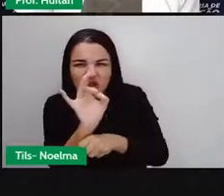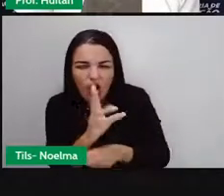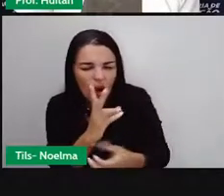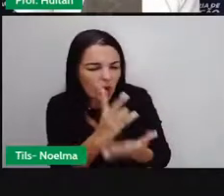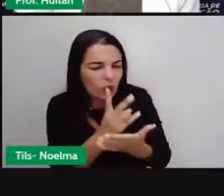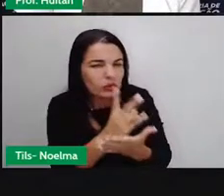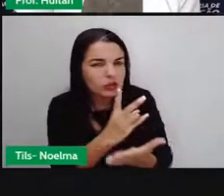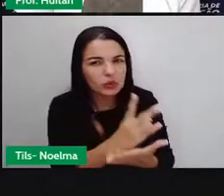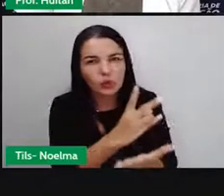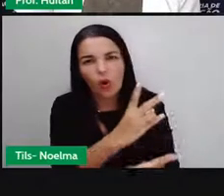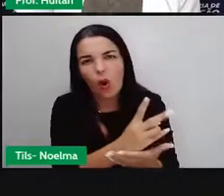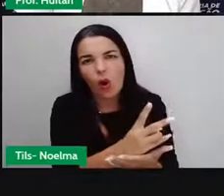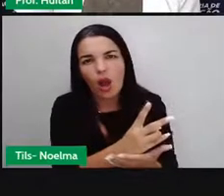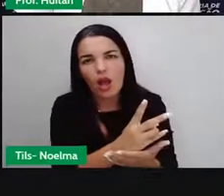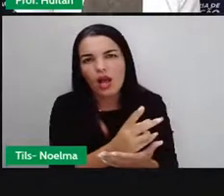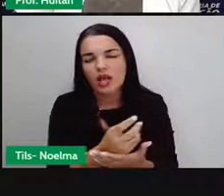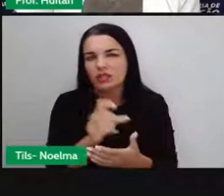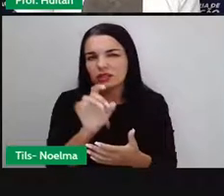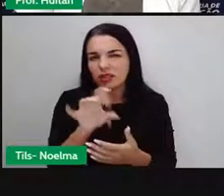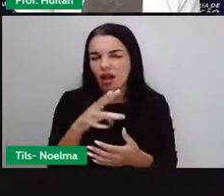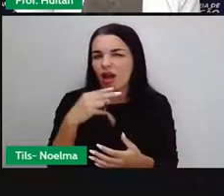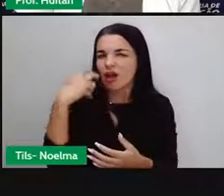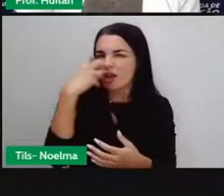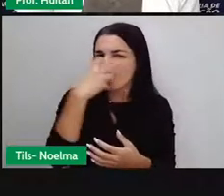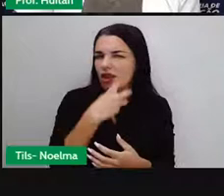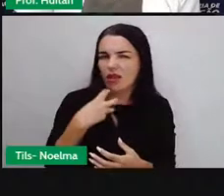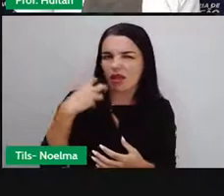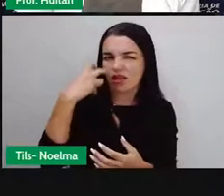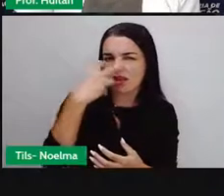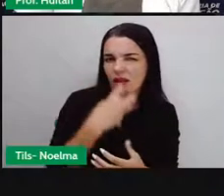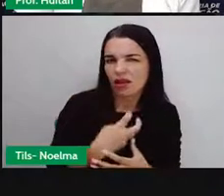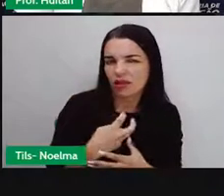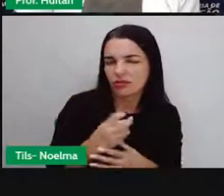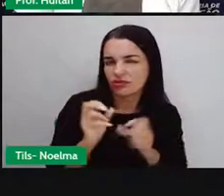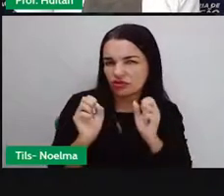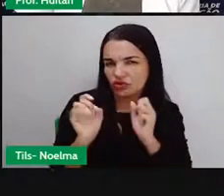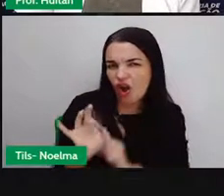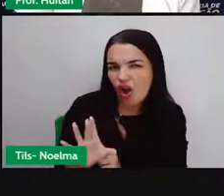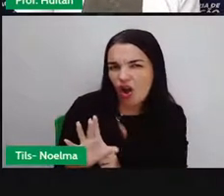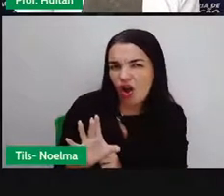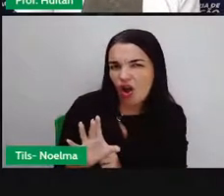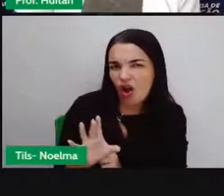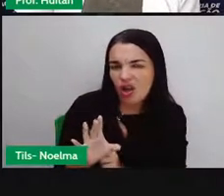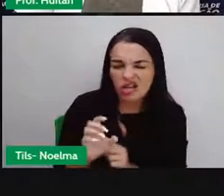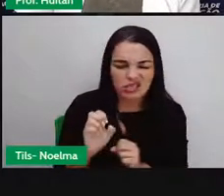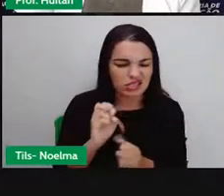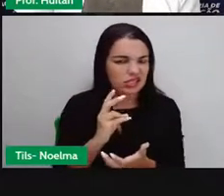vida tribal para ganhar a vida de outra forma, para